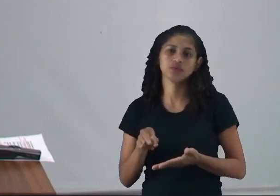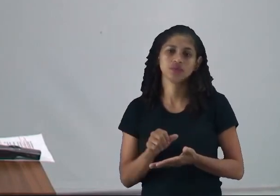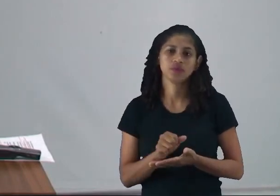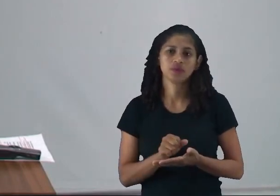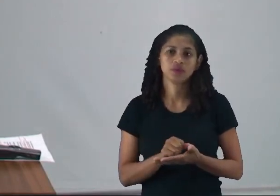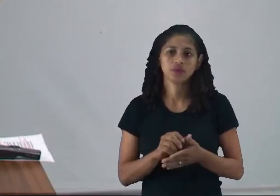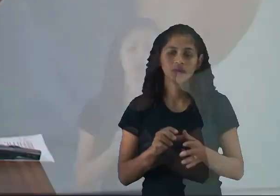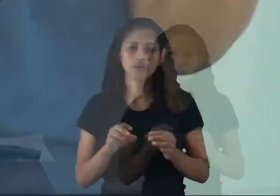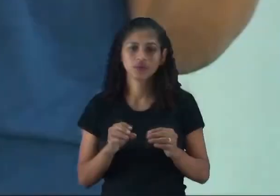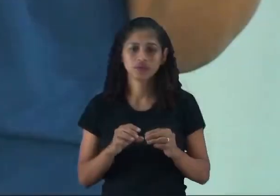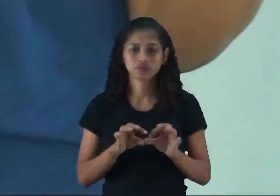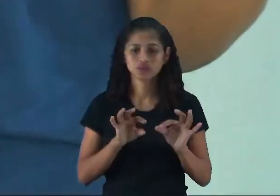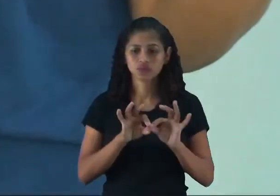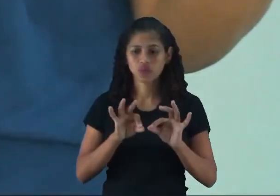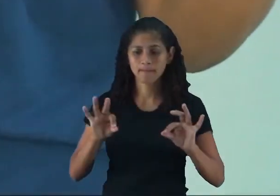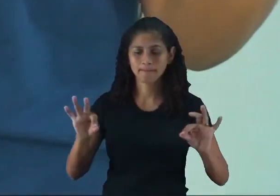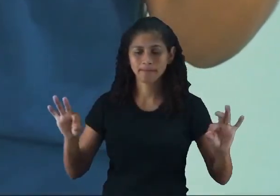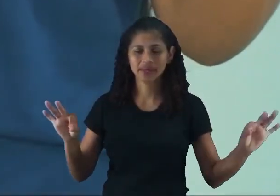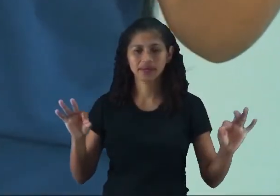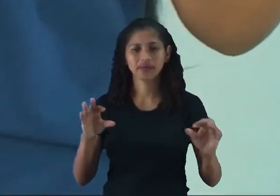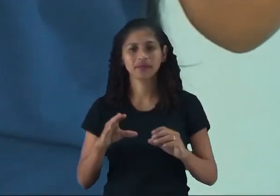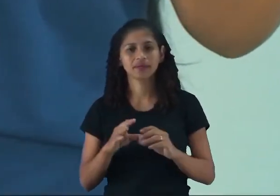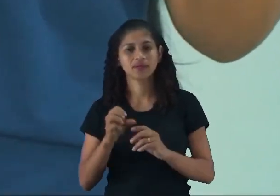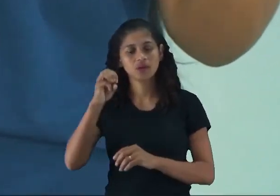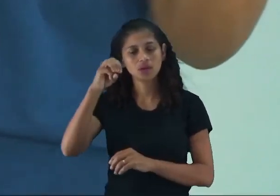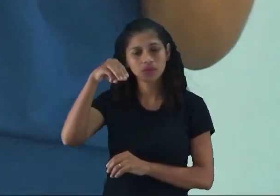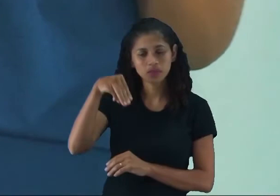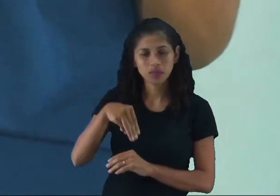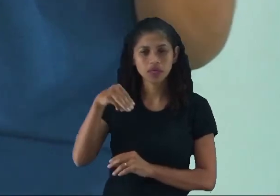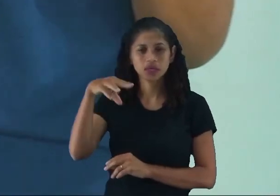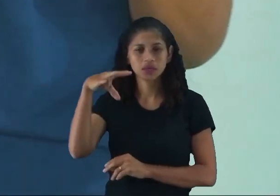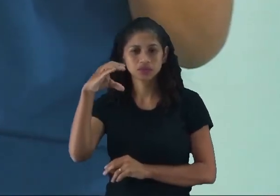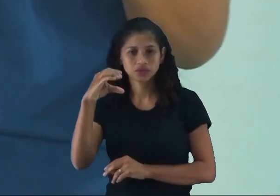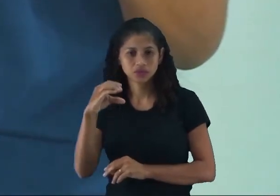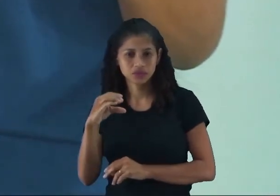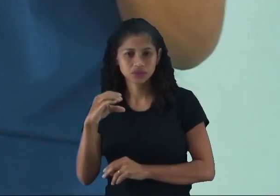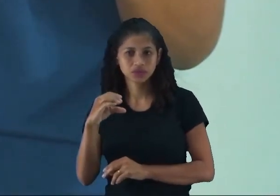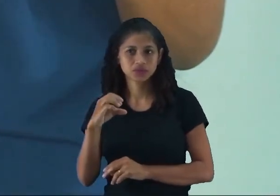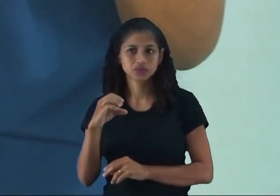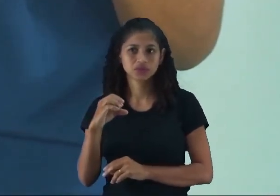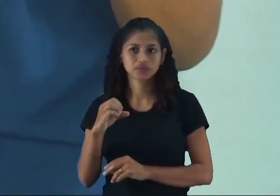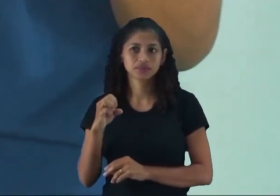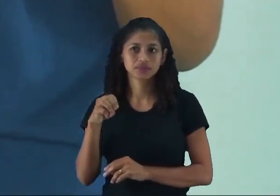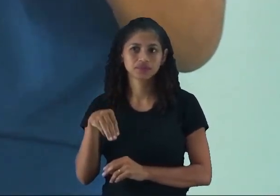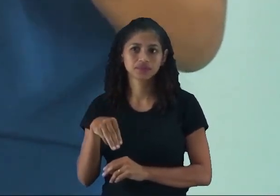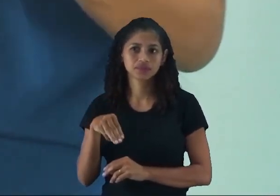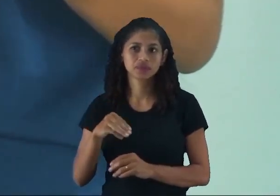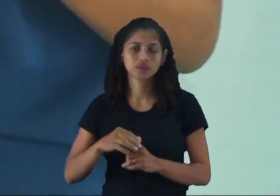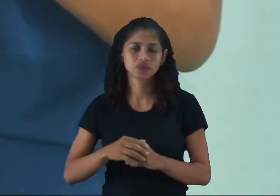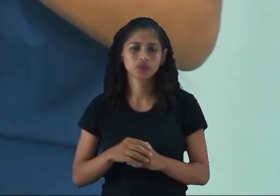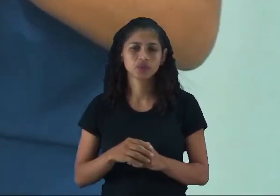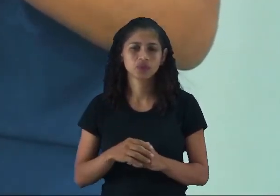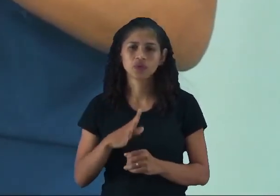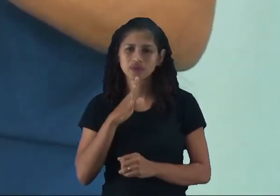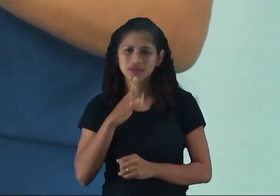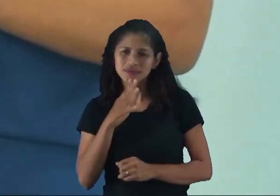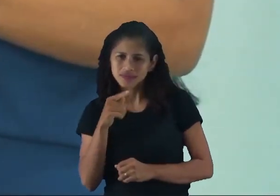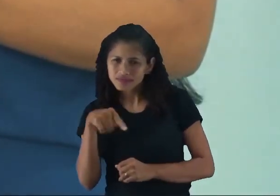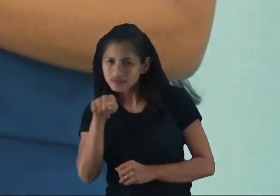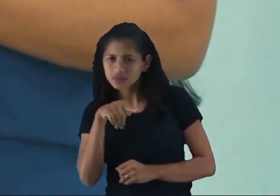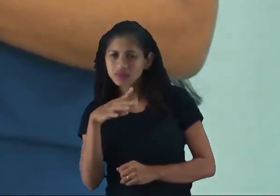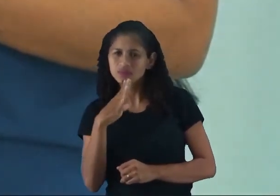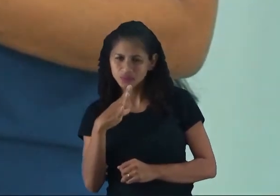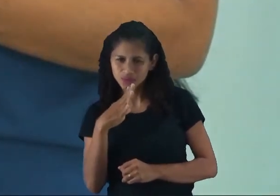por metros, centímetros. Aqui nós temos, ó, quem é que conhece esse objeto aqui? Isso aqui é